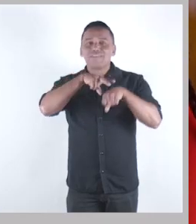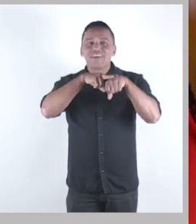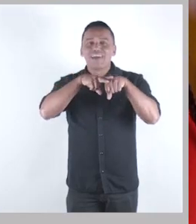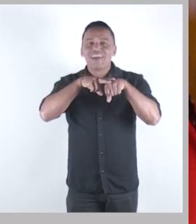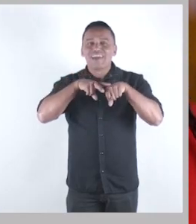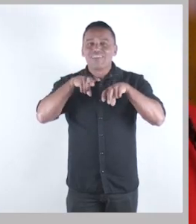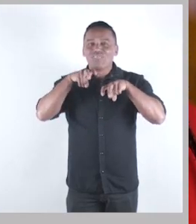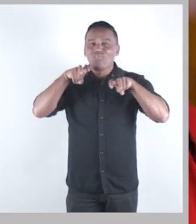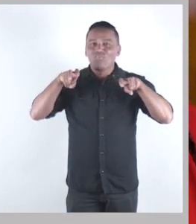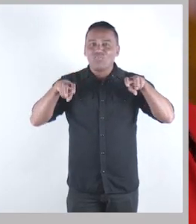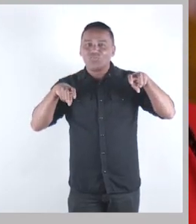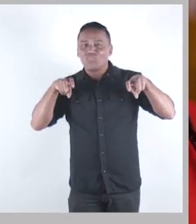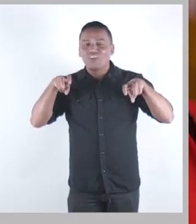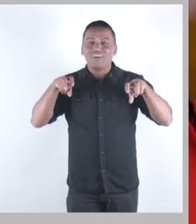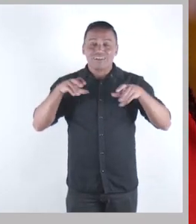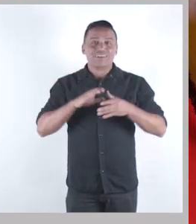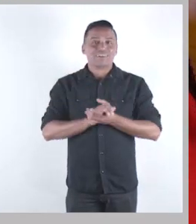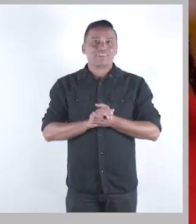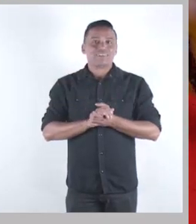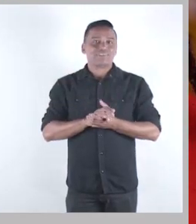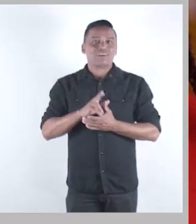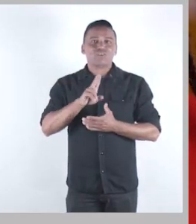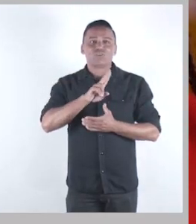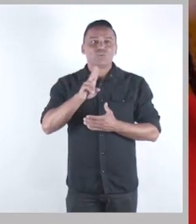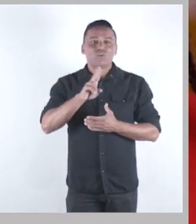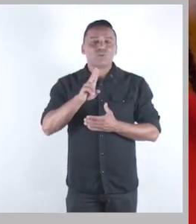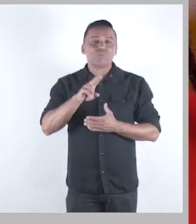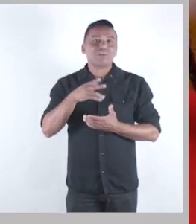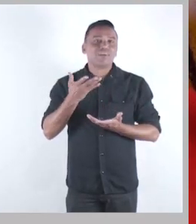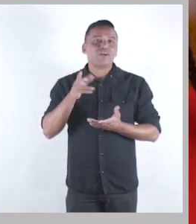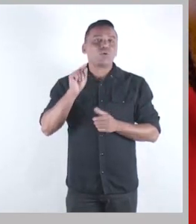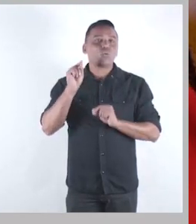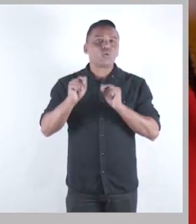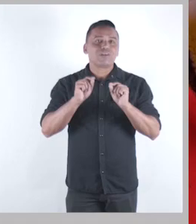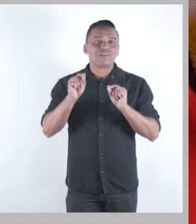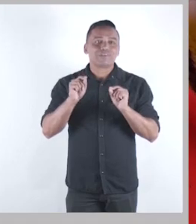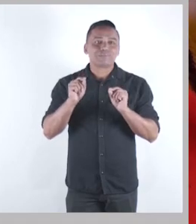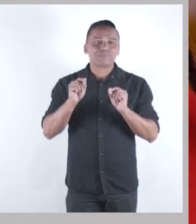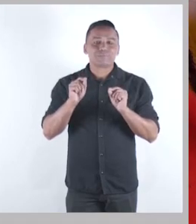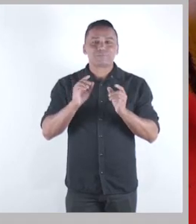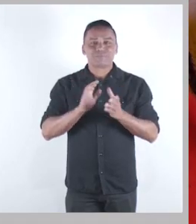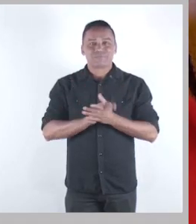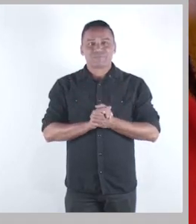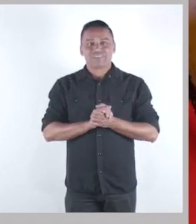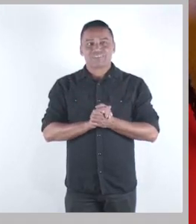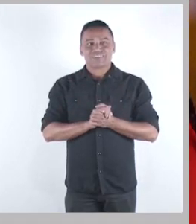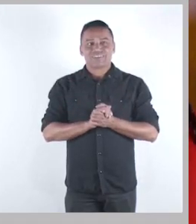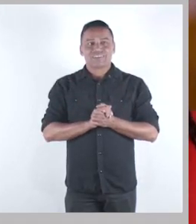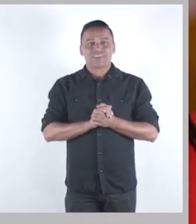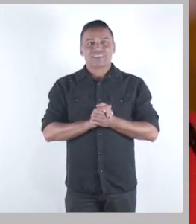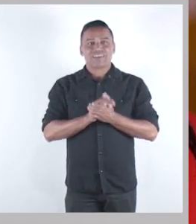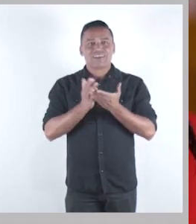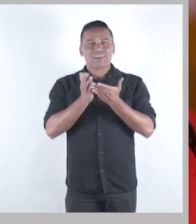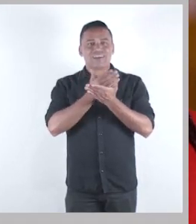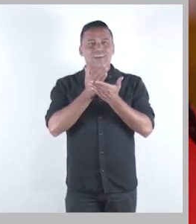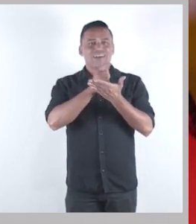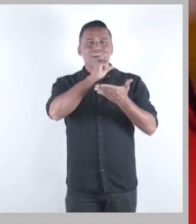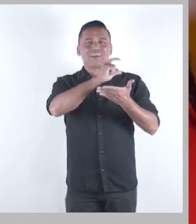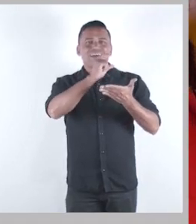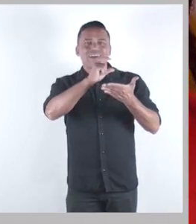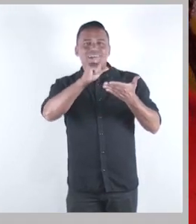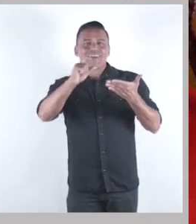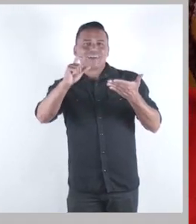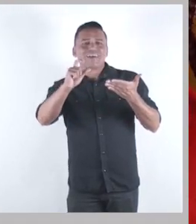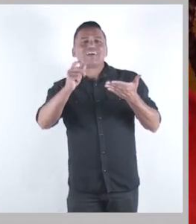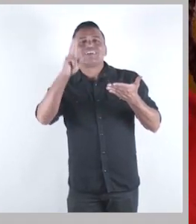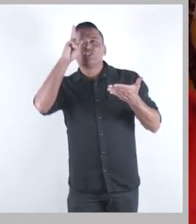banhada, vocês chamam o quê? Banda desenhada aí? É um nome específico, não? Revistinha, História aos quadrinhos,